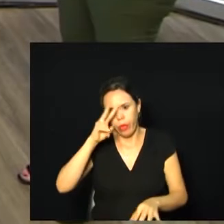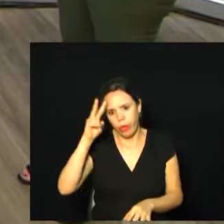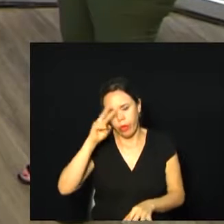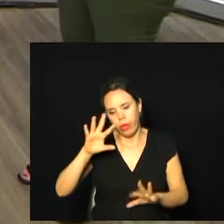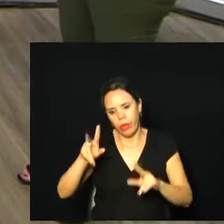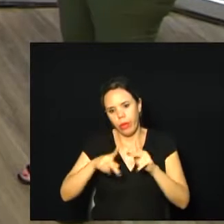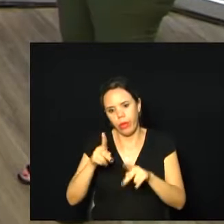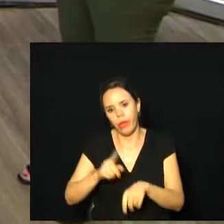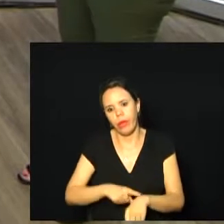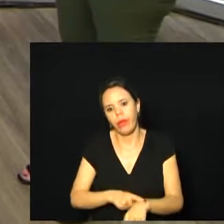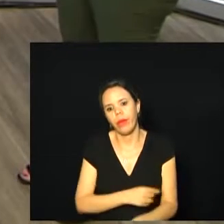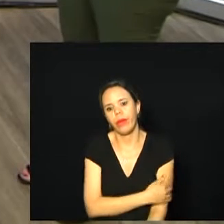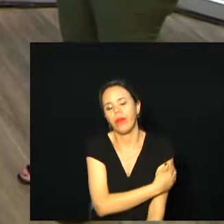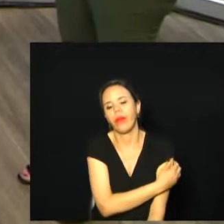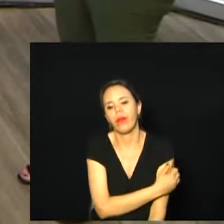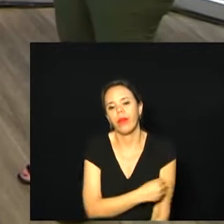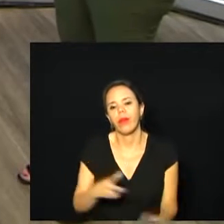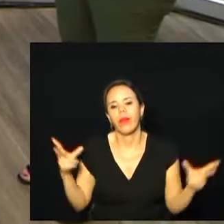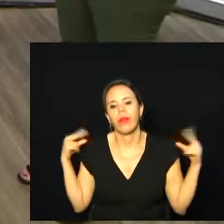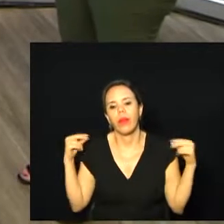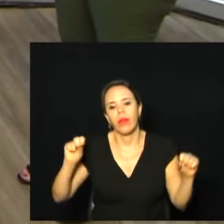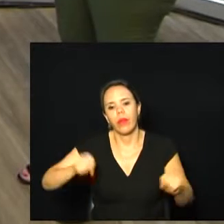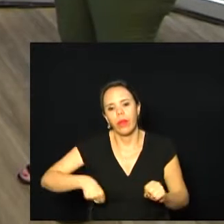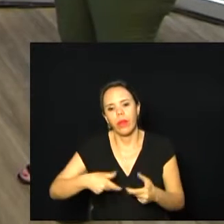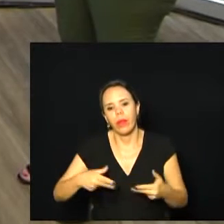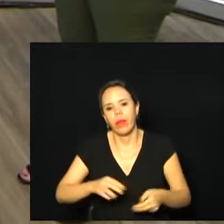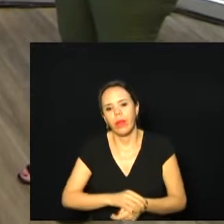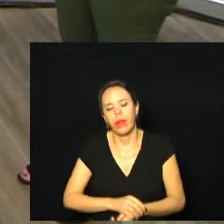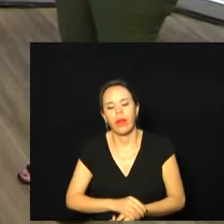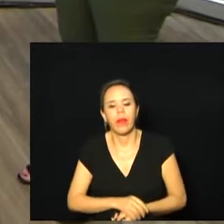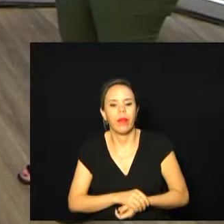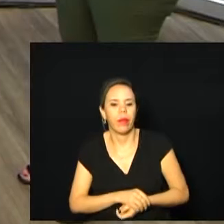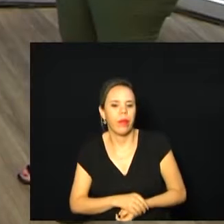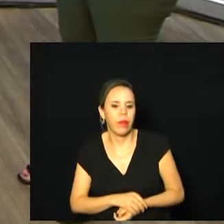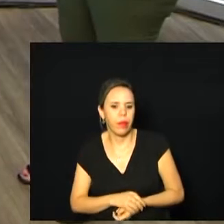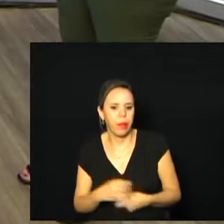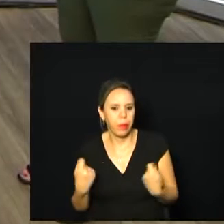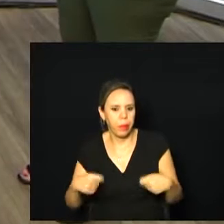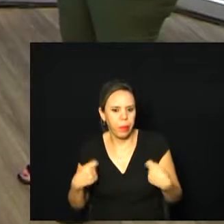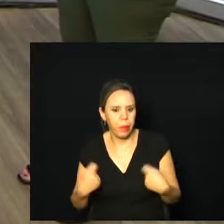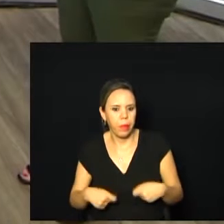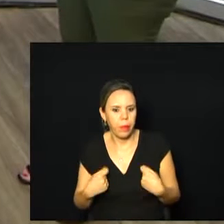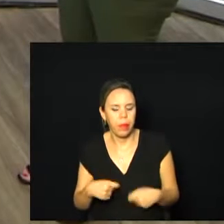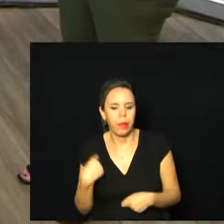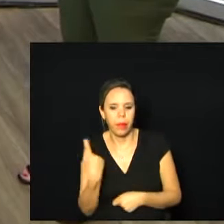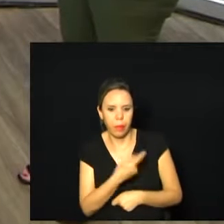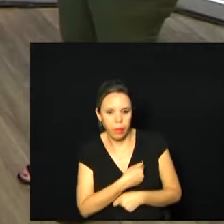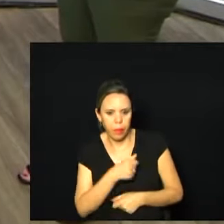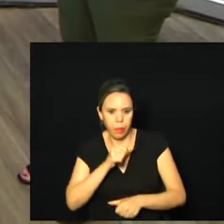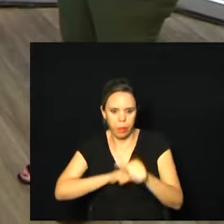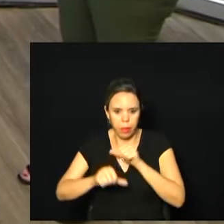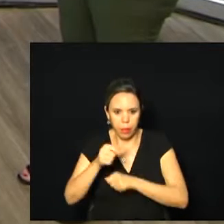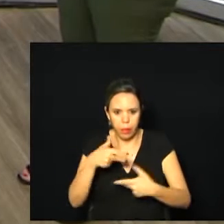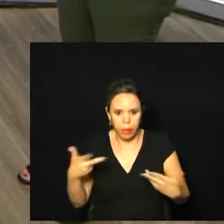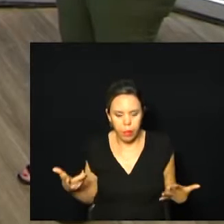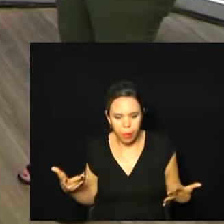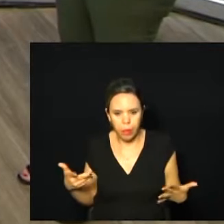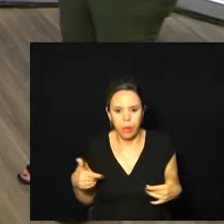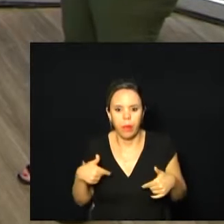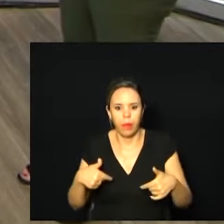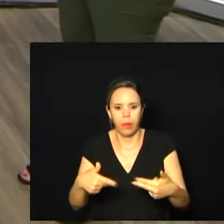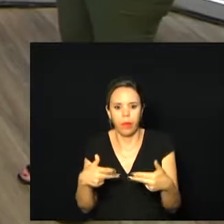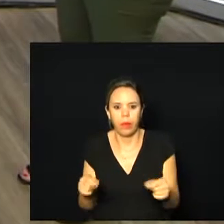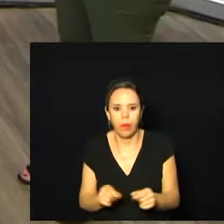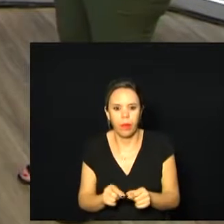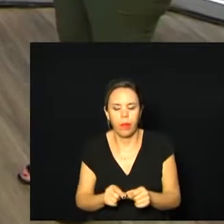a todo momento, motoristas, ciclistas, pedestres, que é preciso, então, que nós mudemos aí as nossas